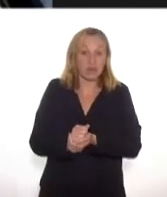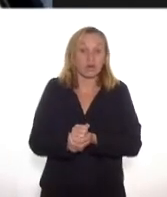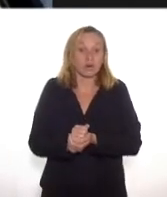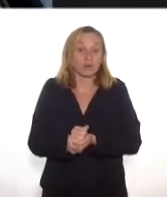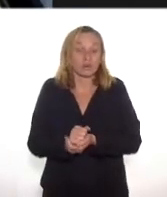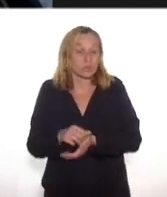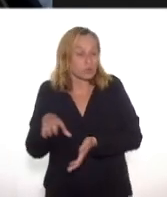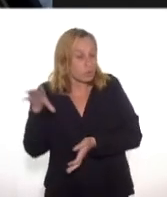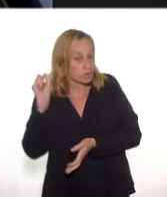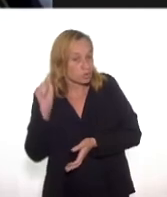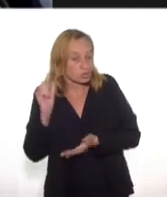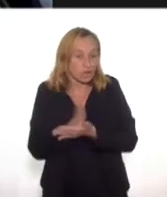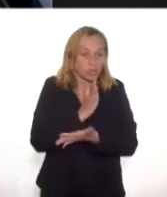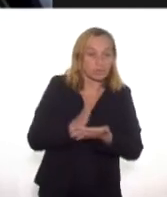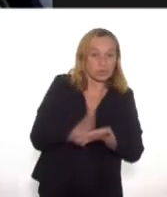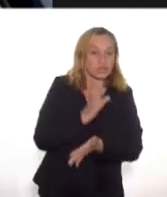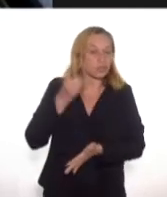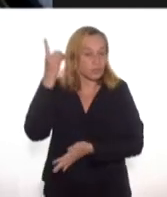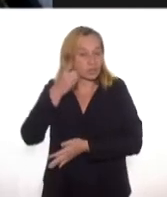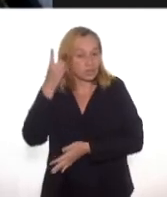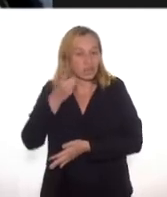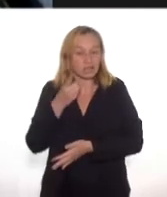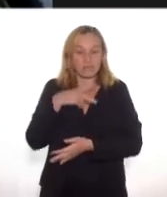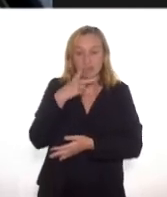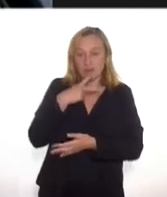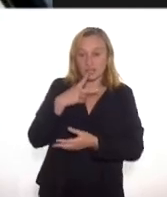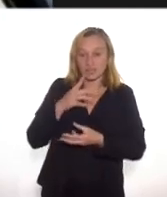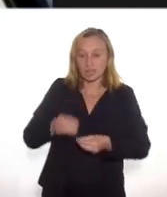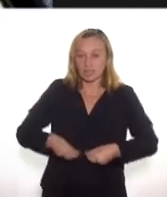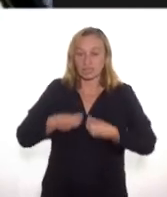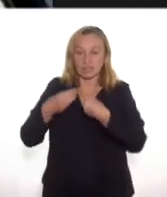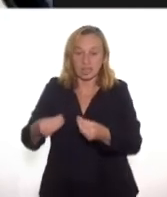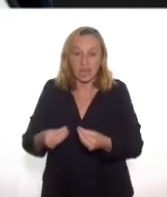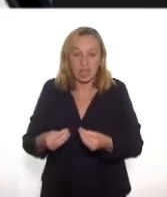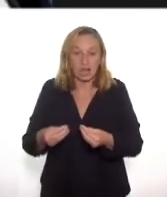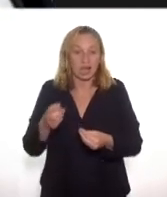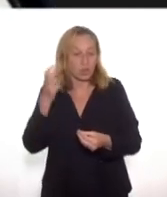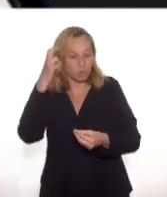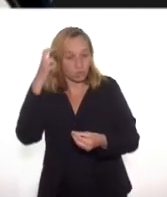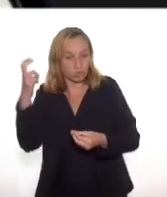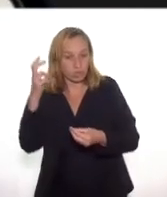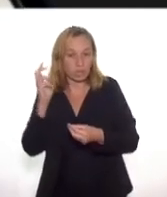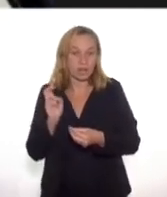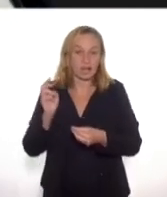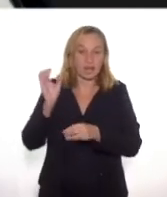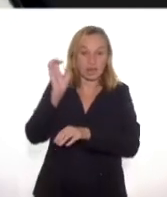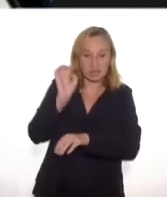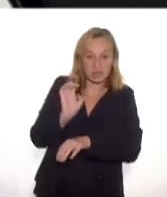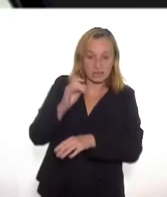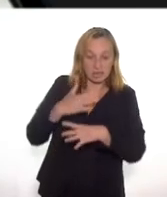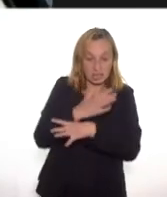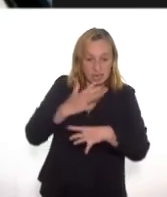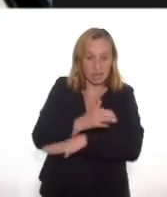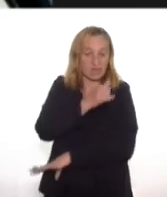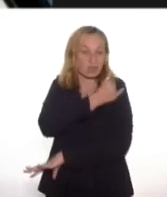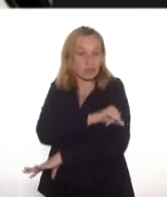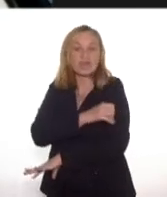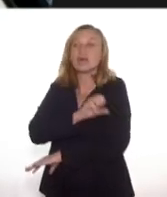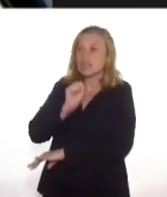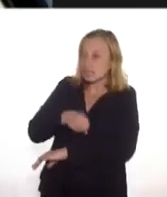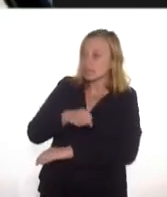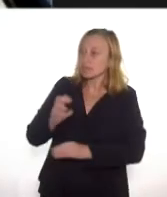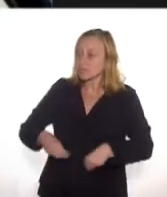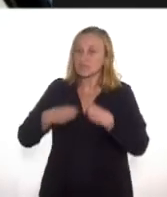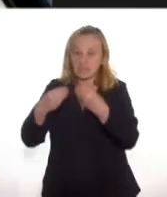Quando eu ouço alguns deputados dizendo que a gente precisa devolver a cultura à cidade do Rio de Janeiro, que a gente precisa devolver esse